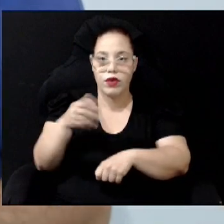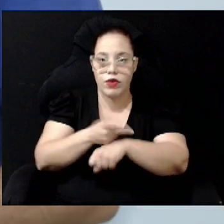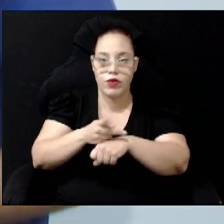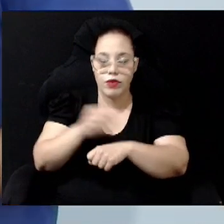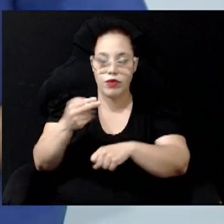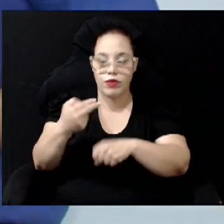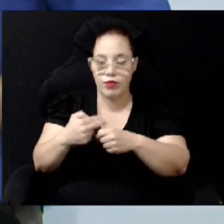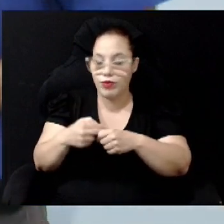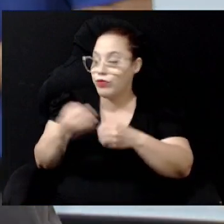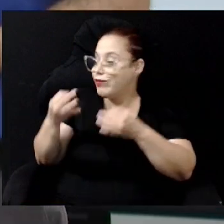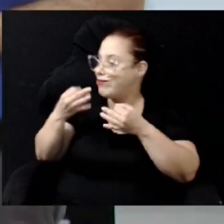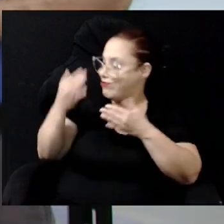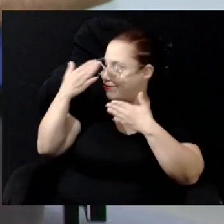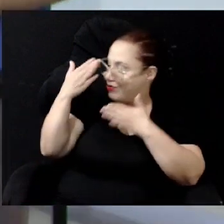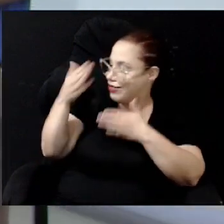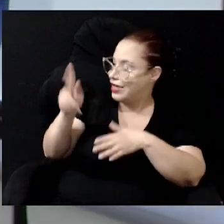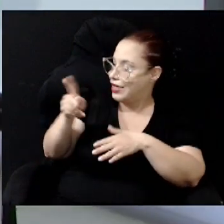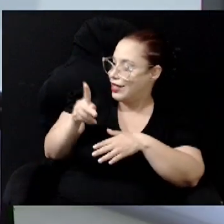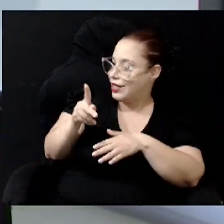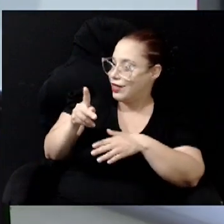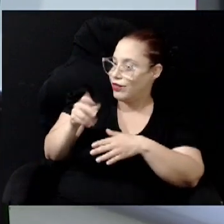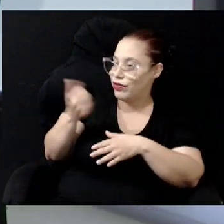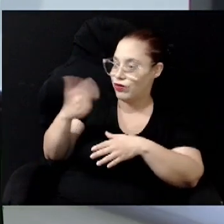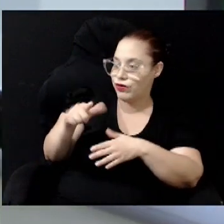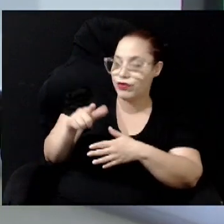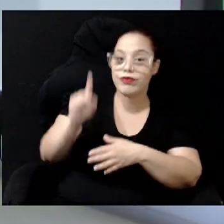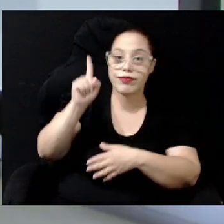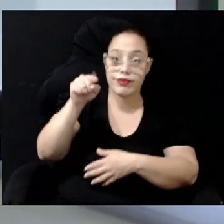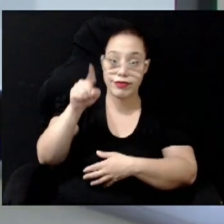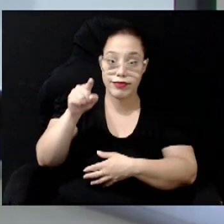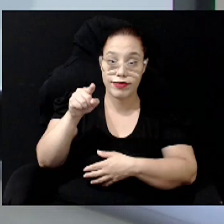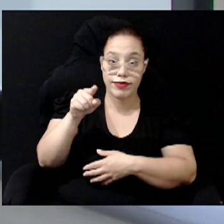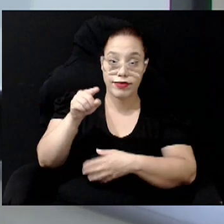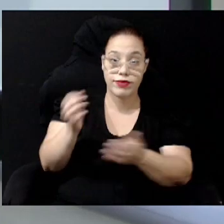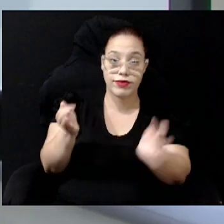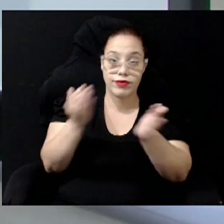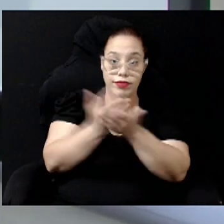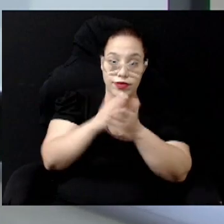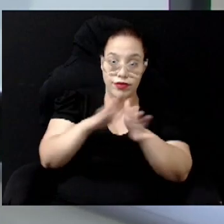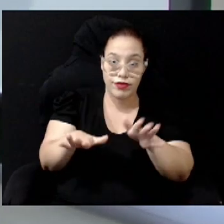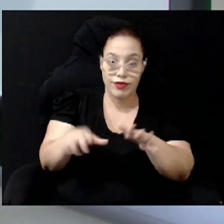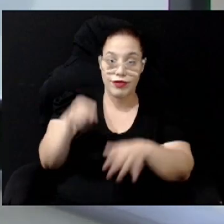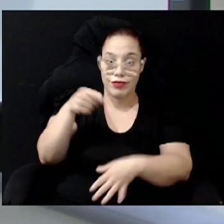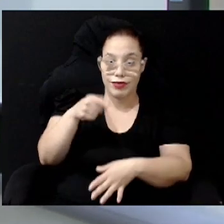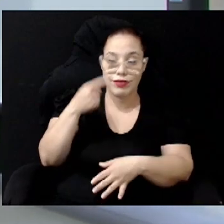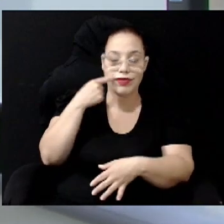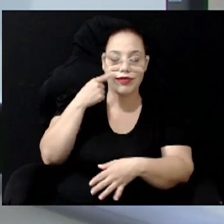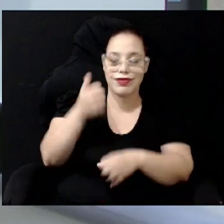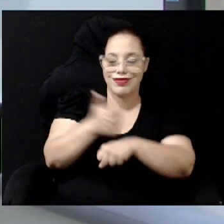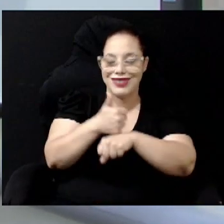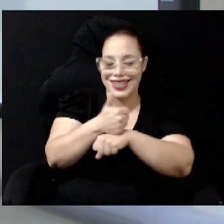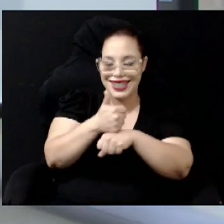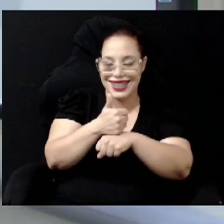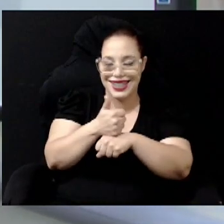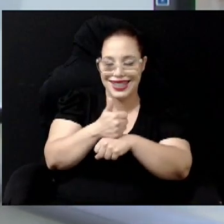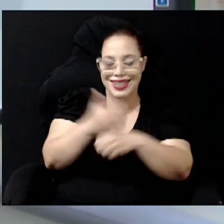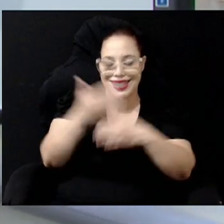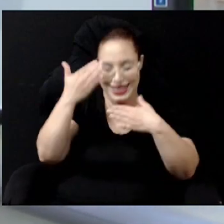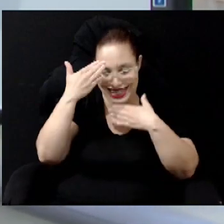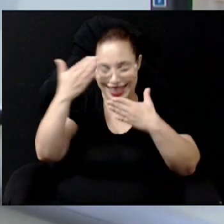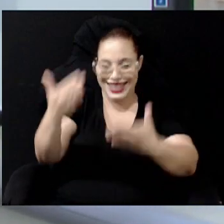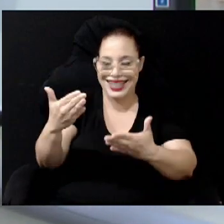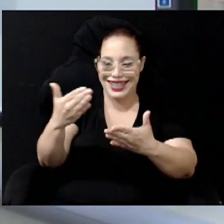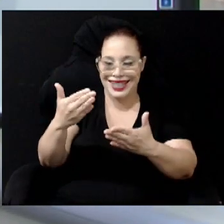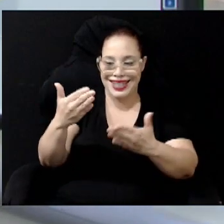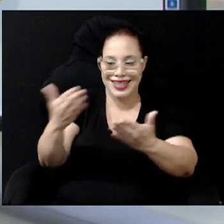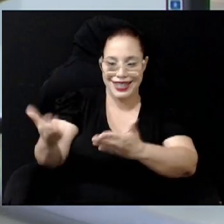Maravilha. Obrigada, professor, mais uma vez. É isso aí. Finalizando por aqui, então, o nosso Se Liga na Profissão, agradecendo a participação